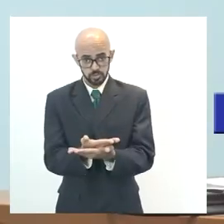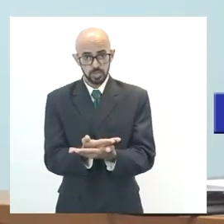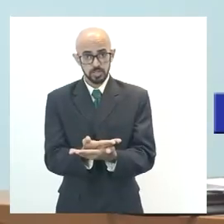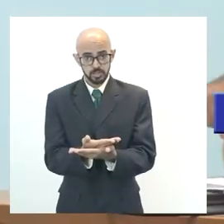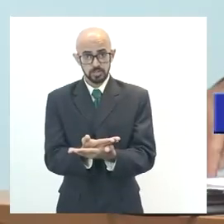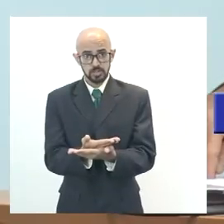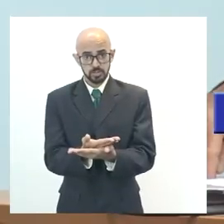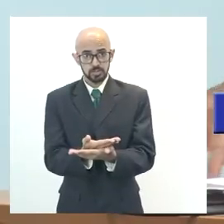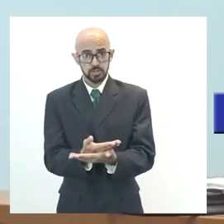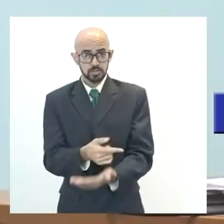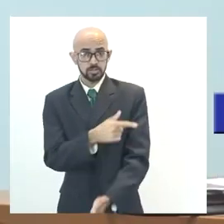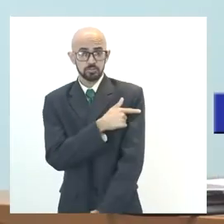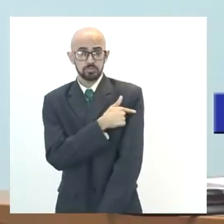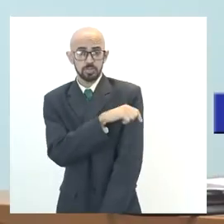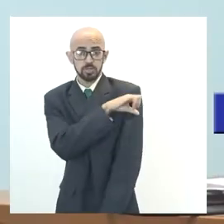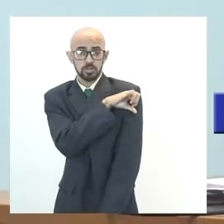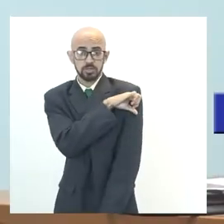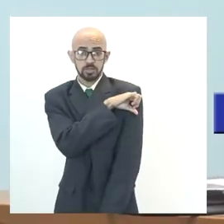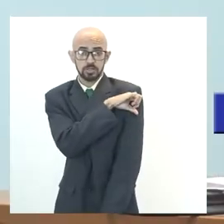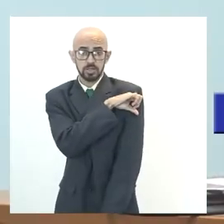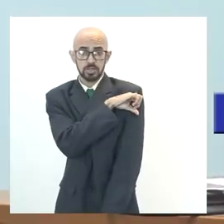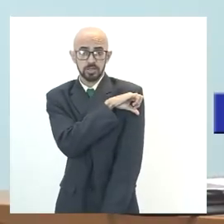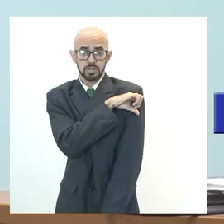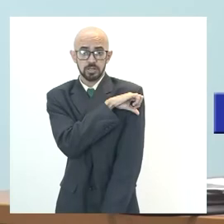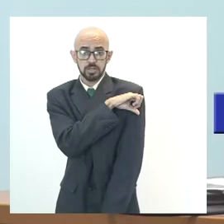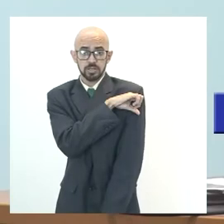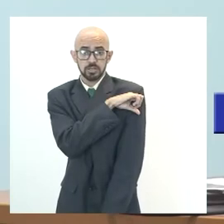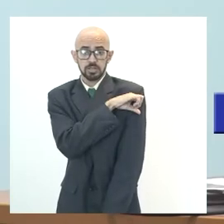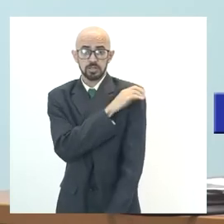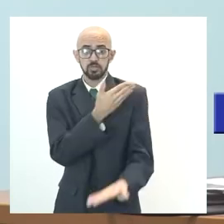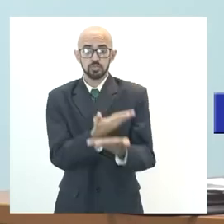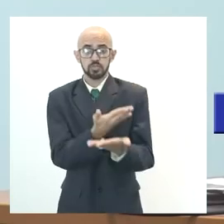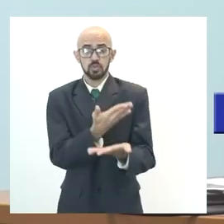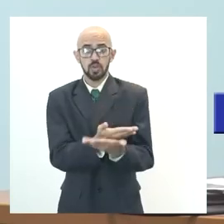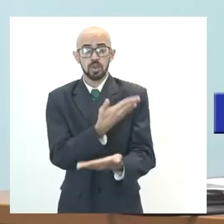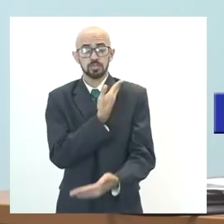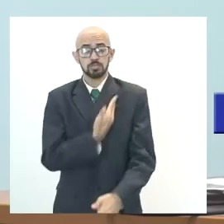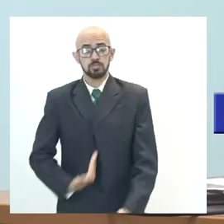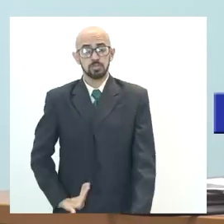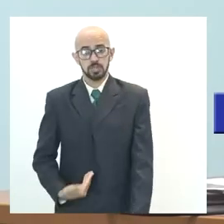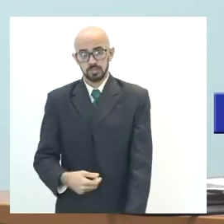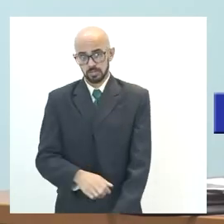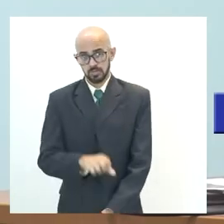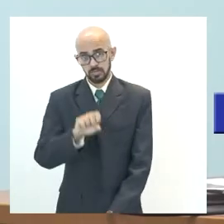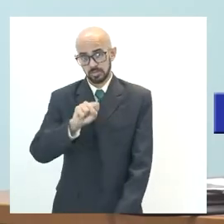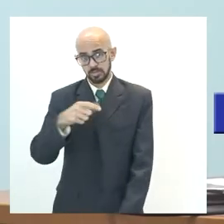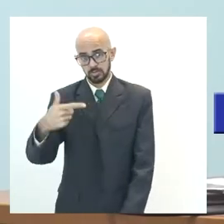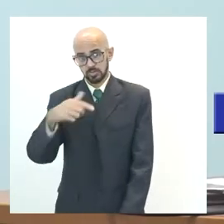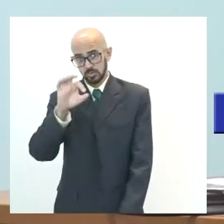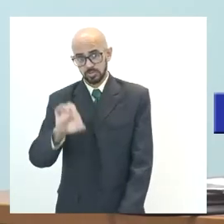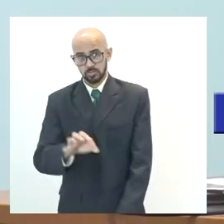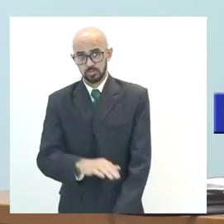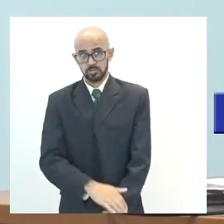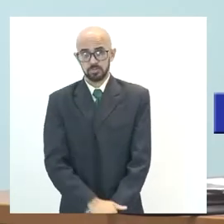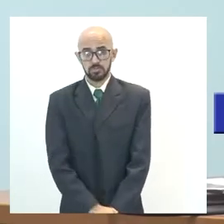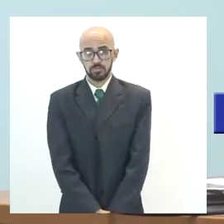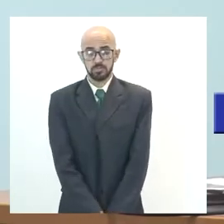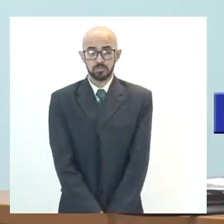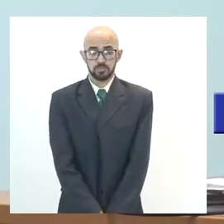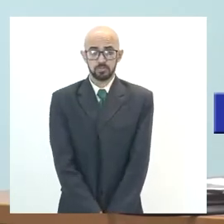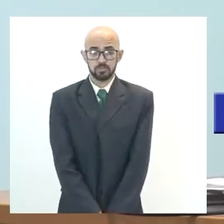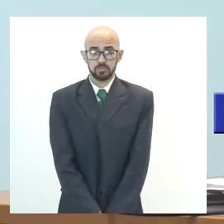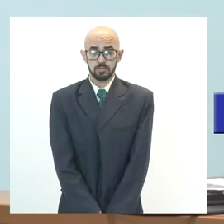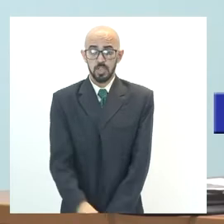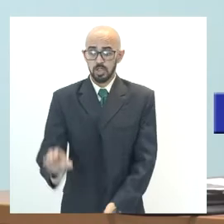Fundamental e Médio estão escolas públicas tu sabe quanto é que é o financiamento